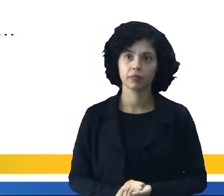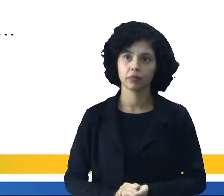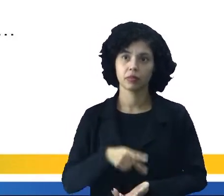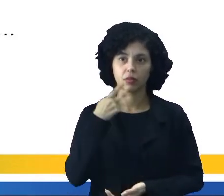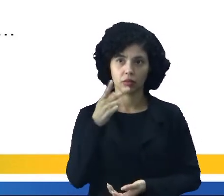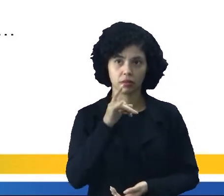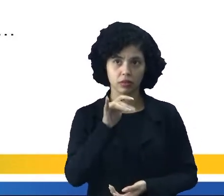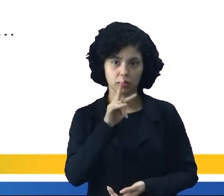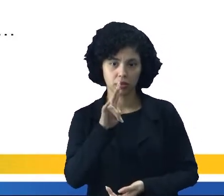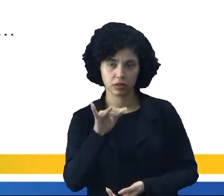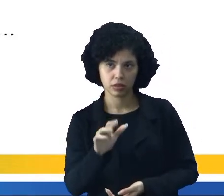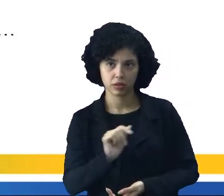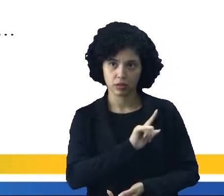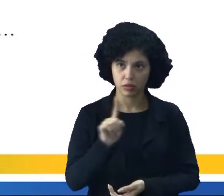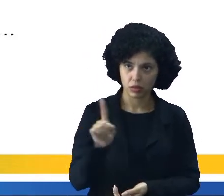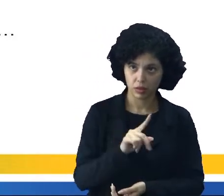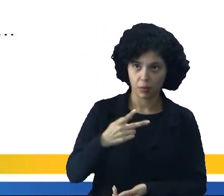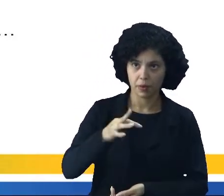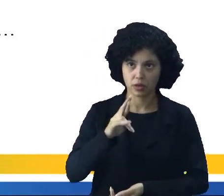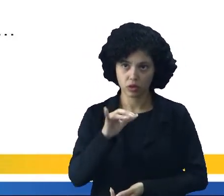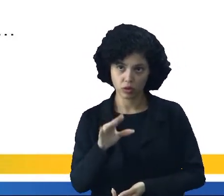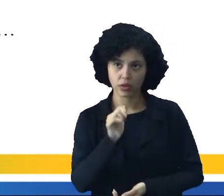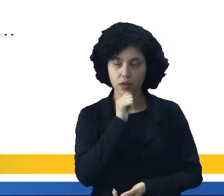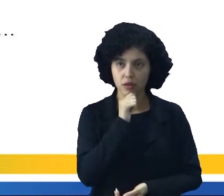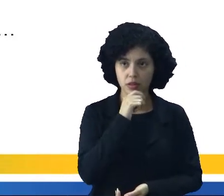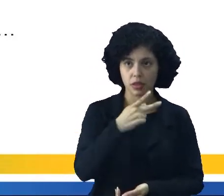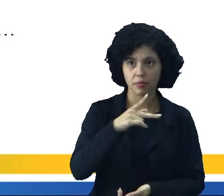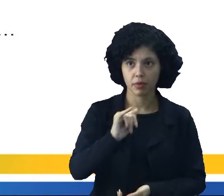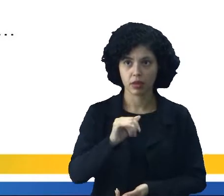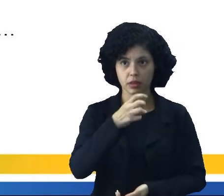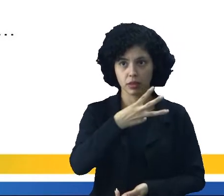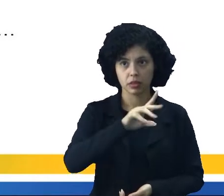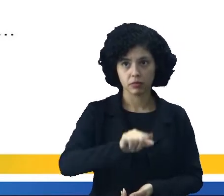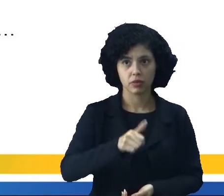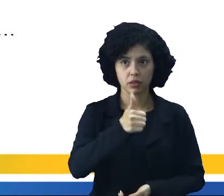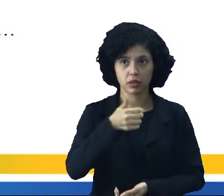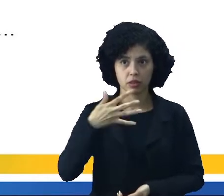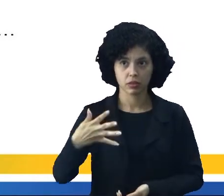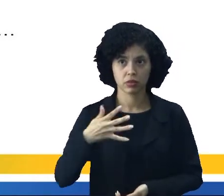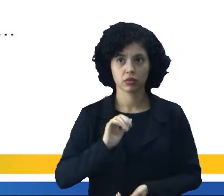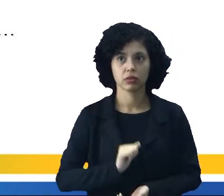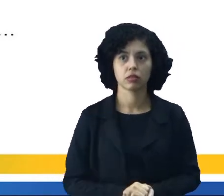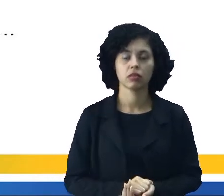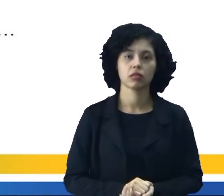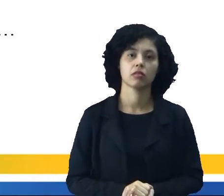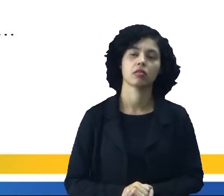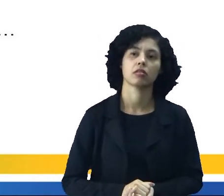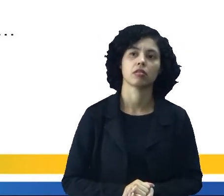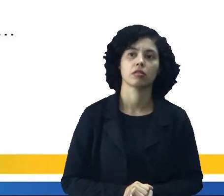pi é uma dízima não periódica em que pi é igual a